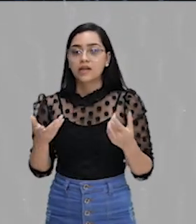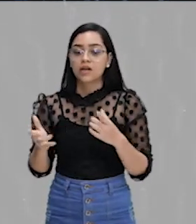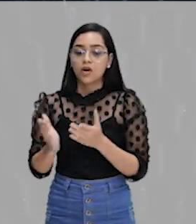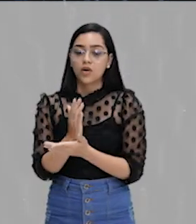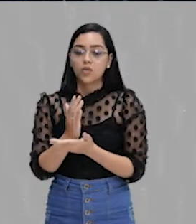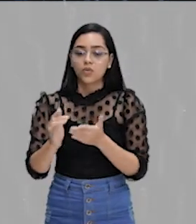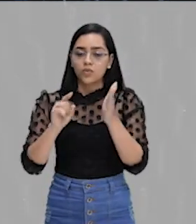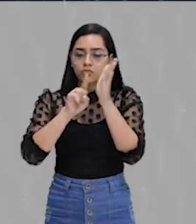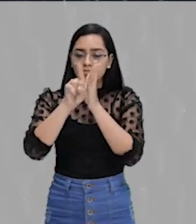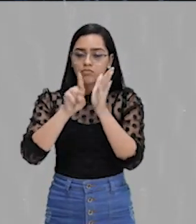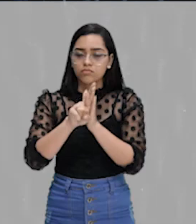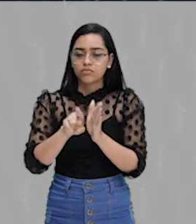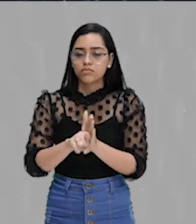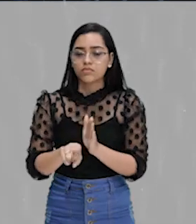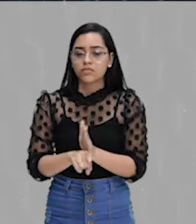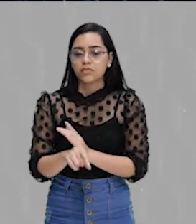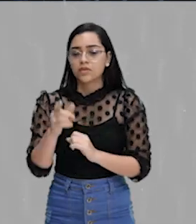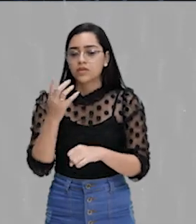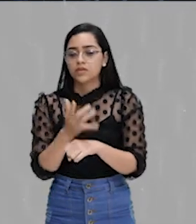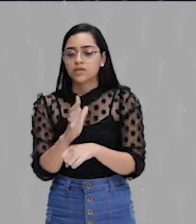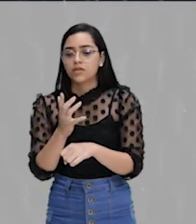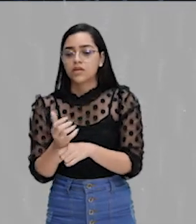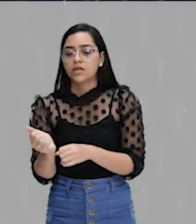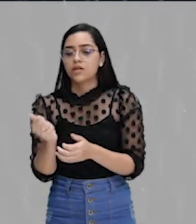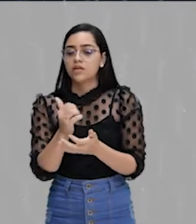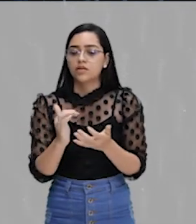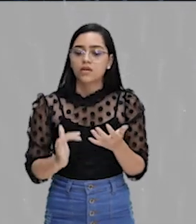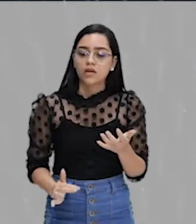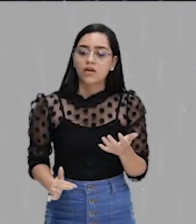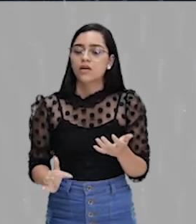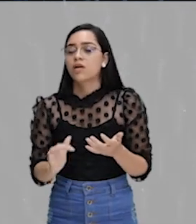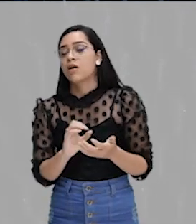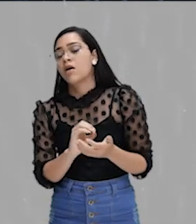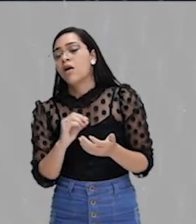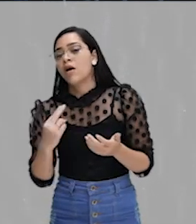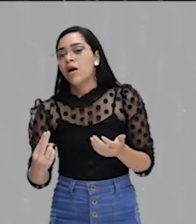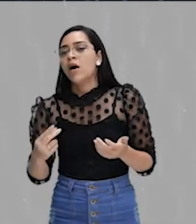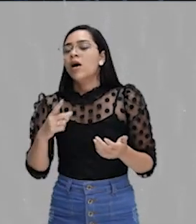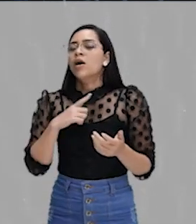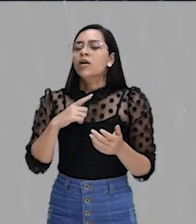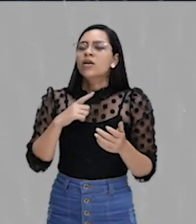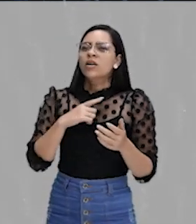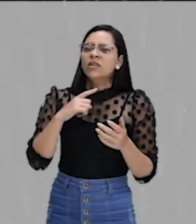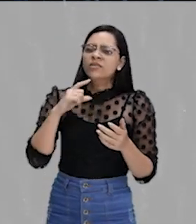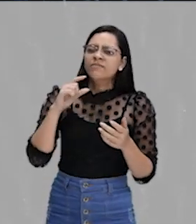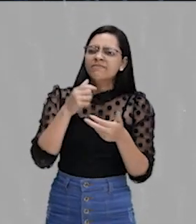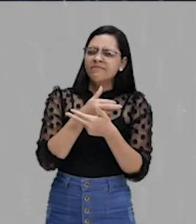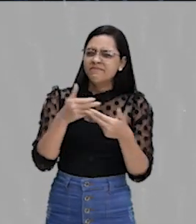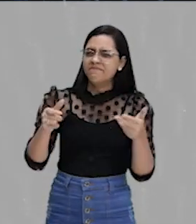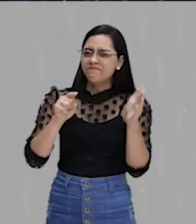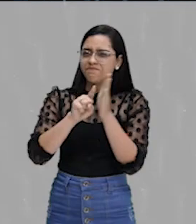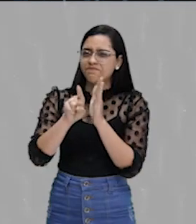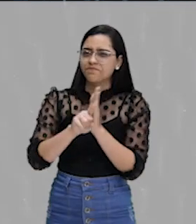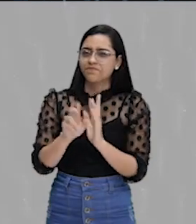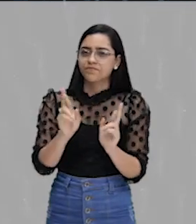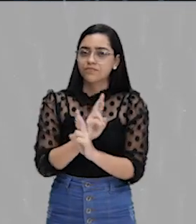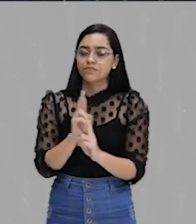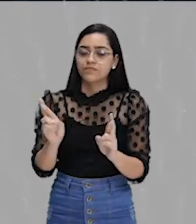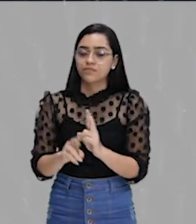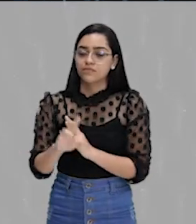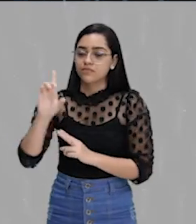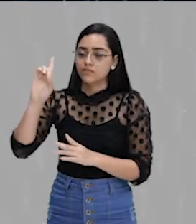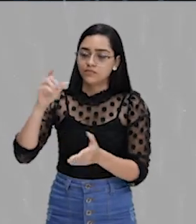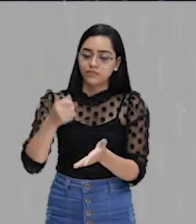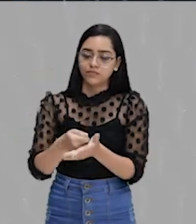alguns exercícios, atividades, ou itens e questões sobre as